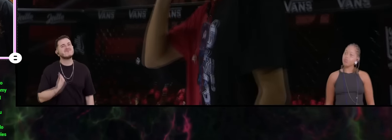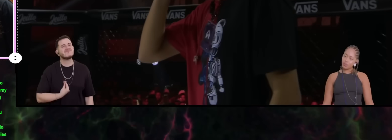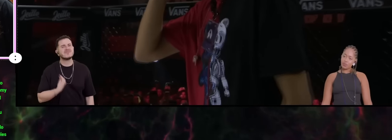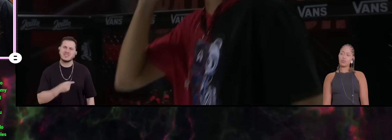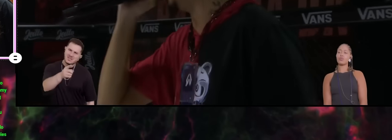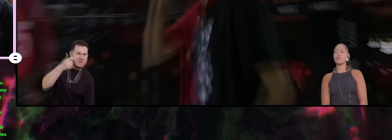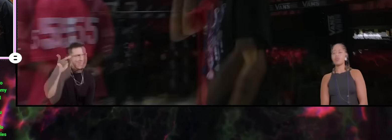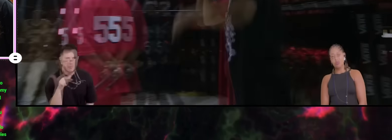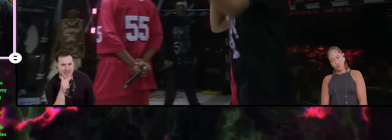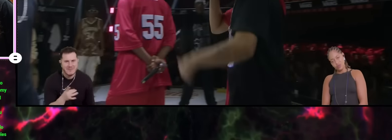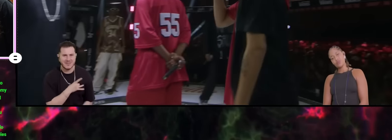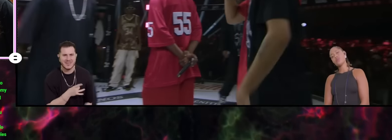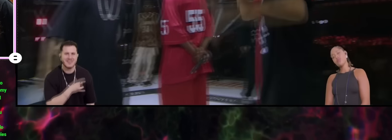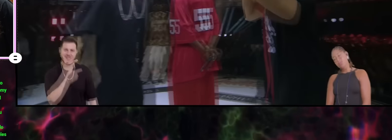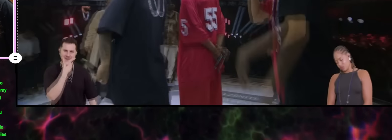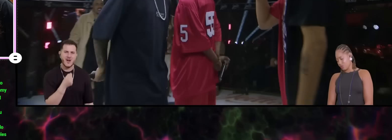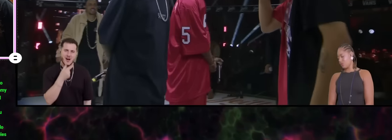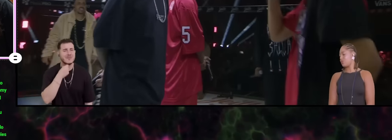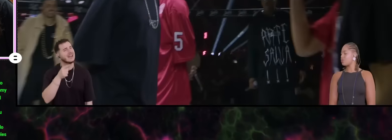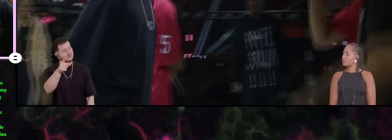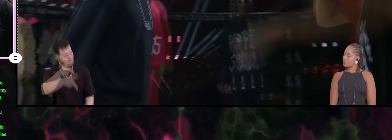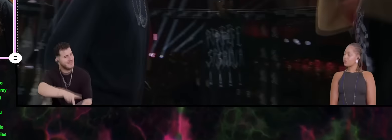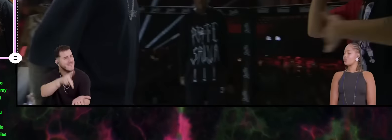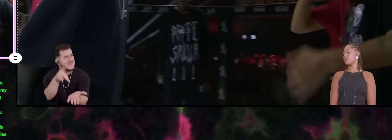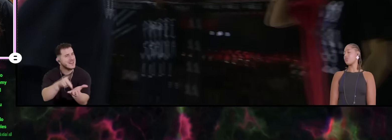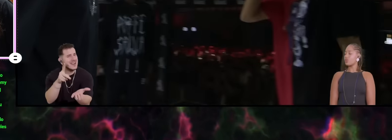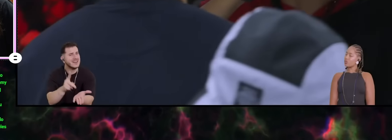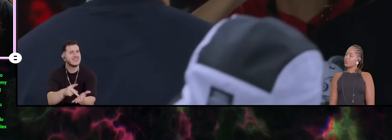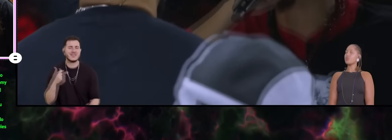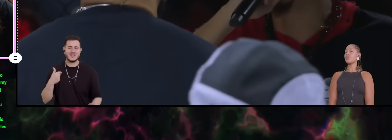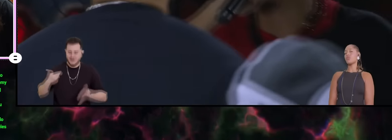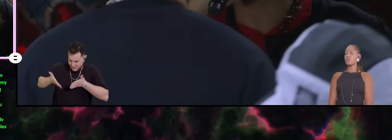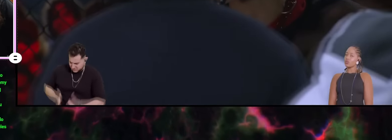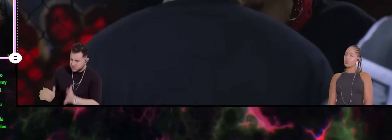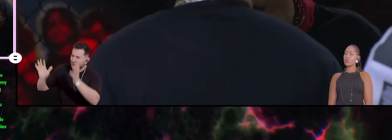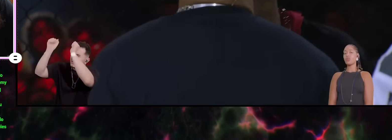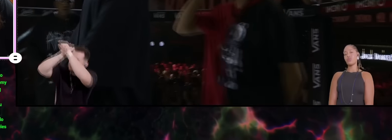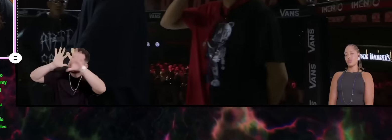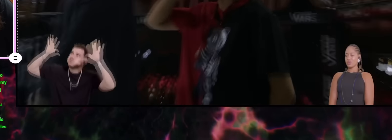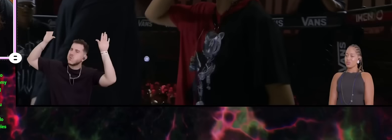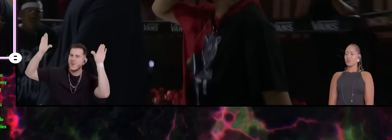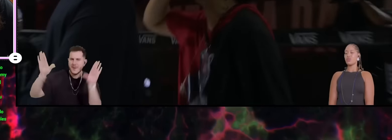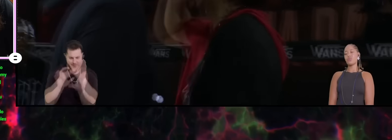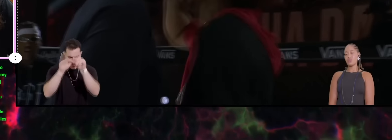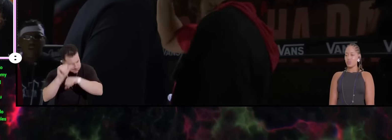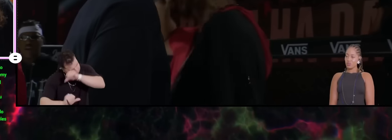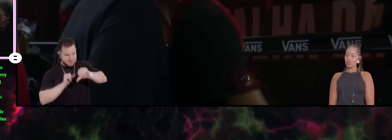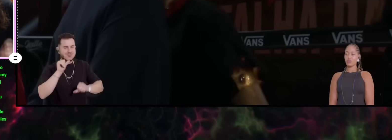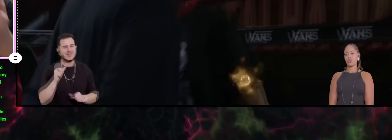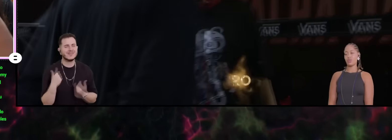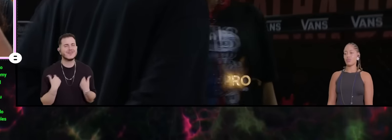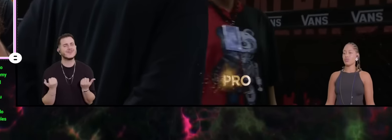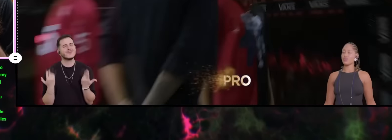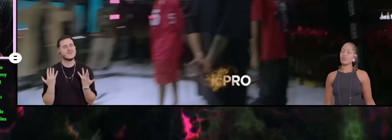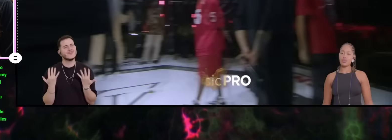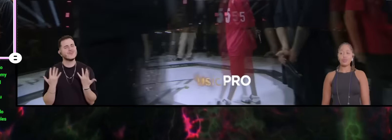tem medo de homem, isso pode ser verdade. Eu renasci da cinza, não sou um homem, sou uma divindade.